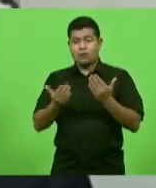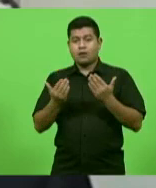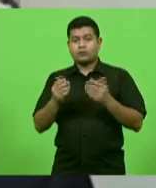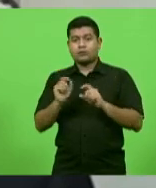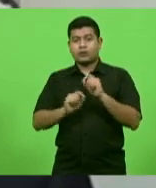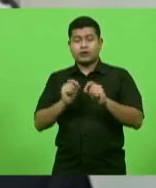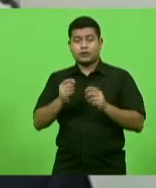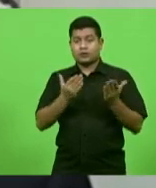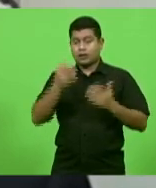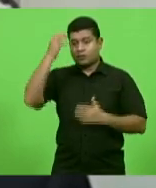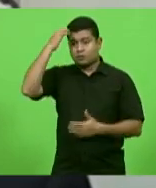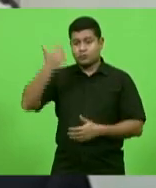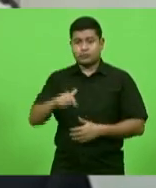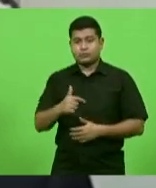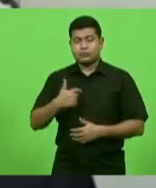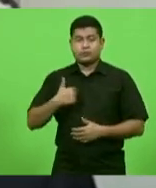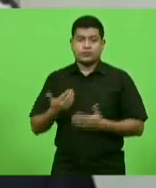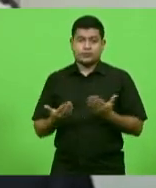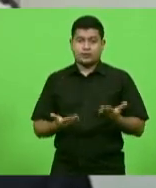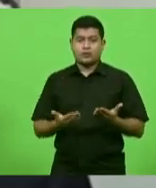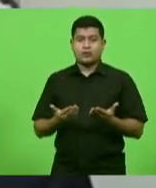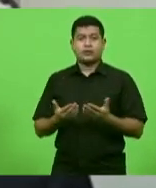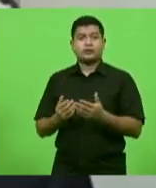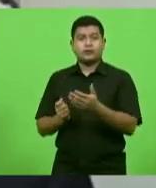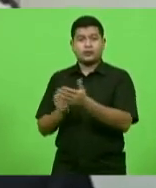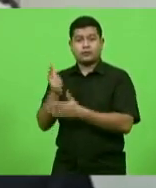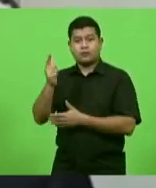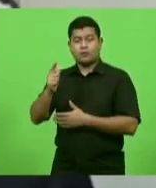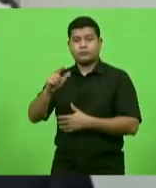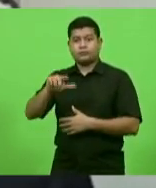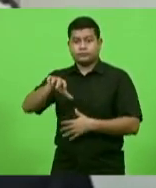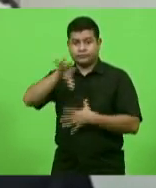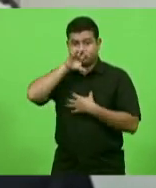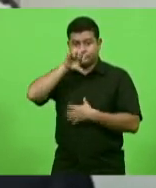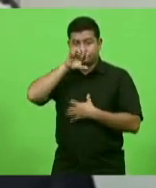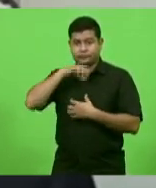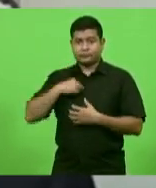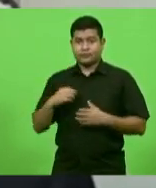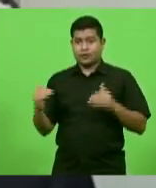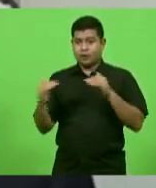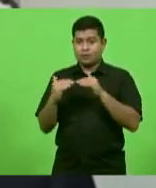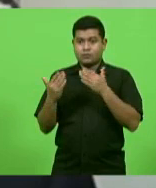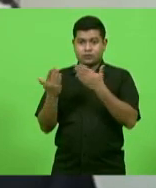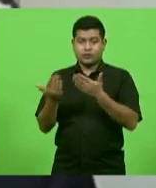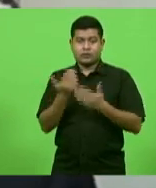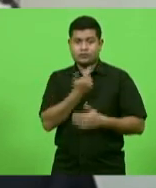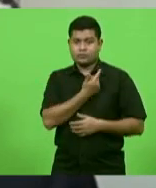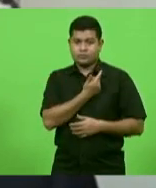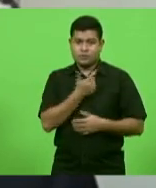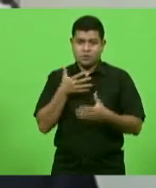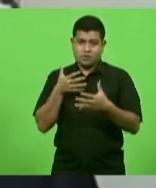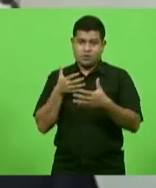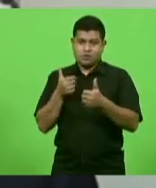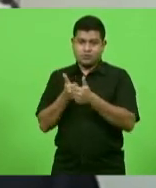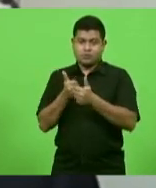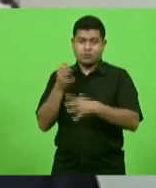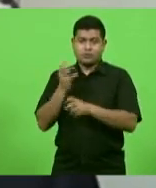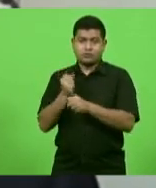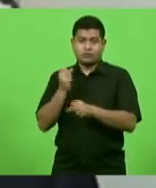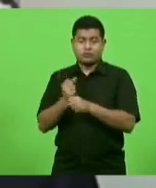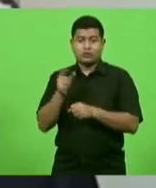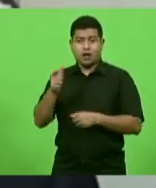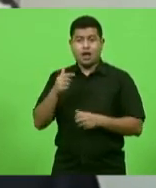no caso da compra dos 200 inspiradores da Veiga médico de acordo com o Tribunal de Contas o governador não possui responsabilidade